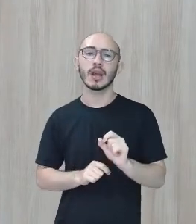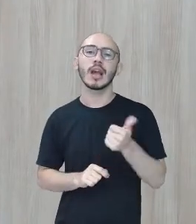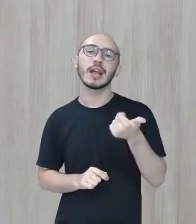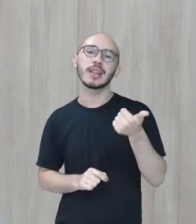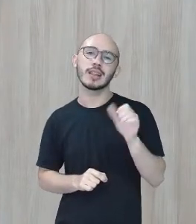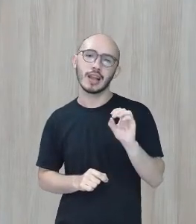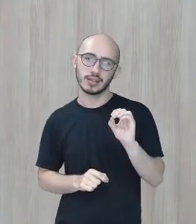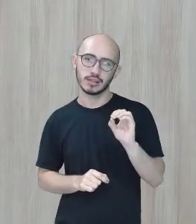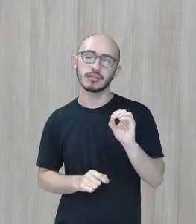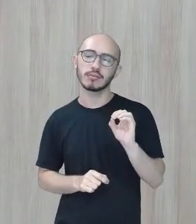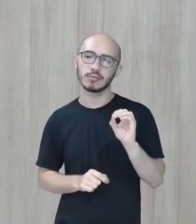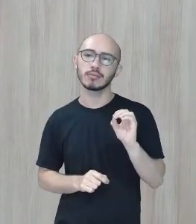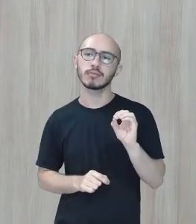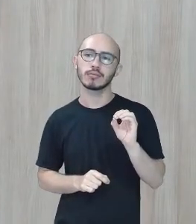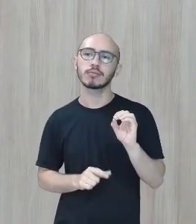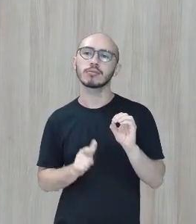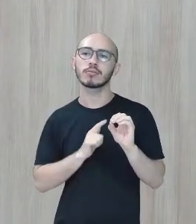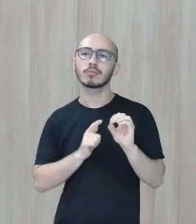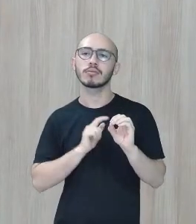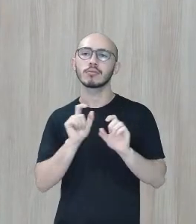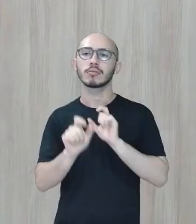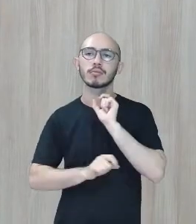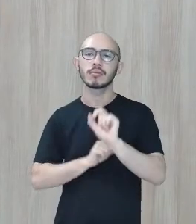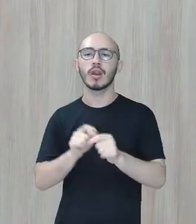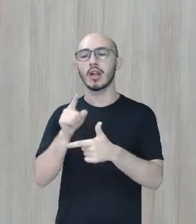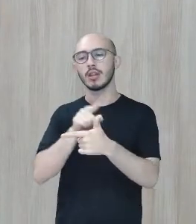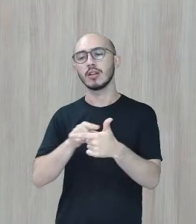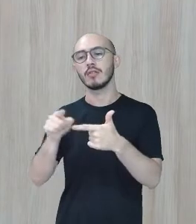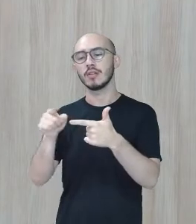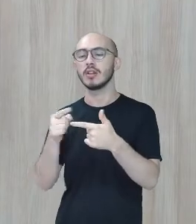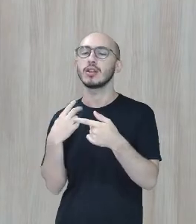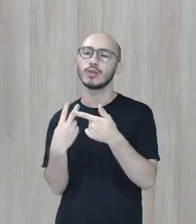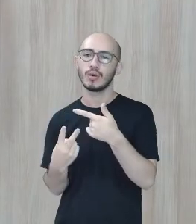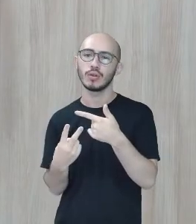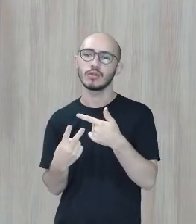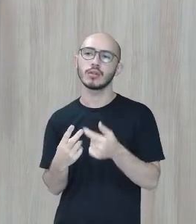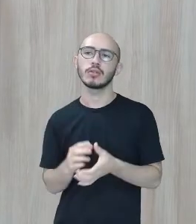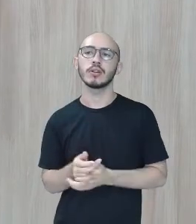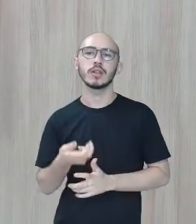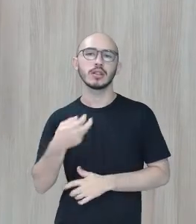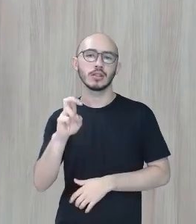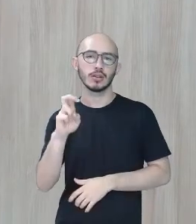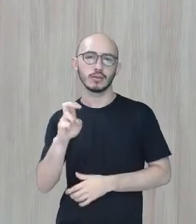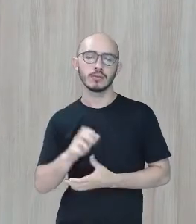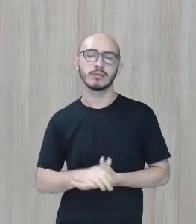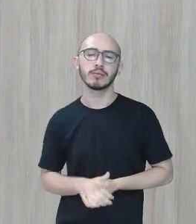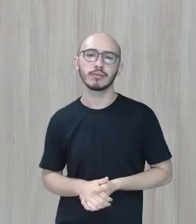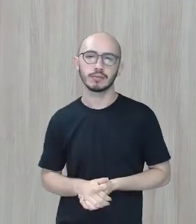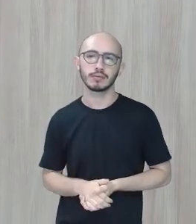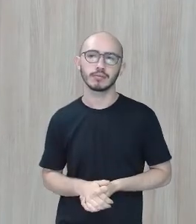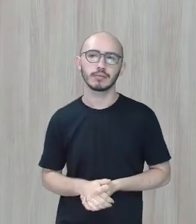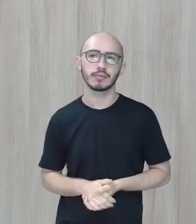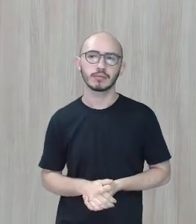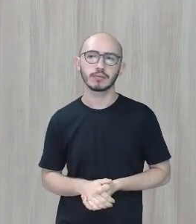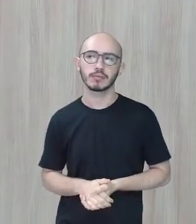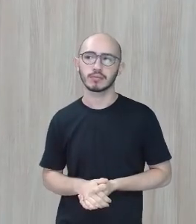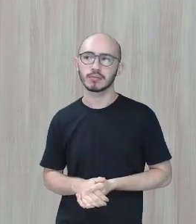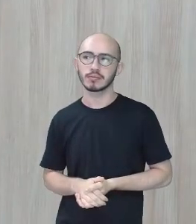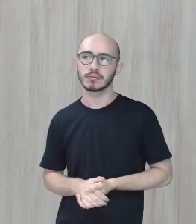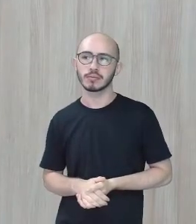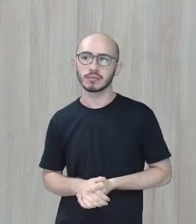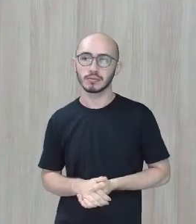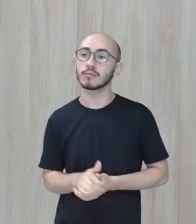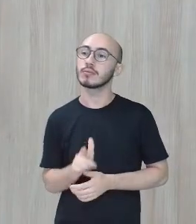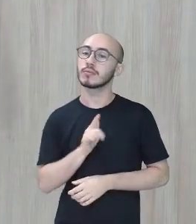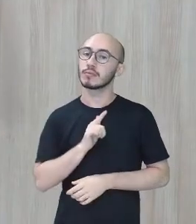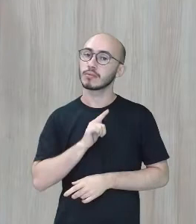números. Pega esse 10 e divide por 2. 10 dividido por 2 é 5. Então, o que foi que eu falei para vocês? A